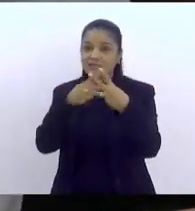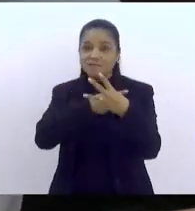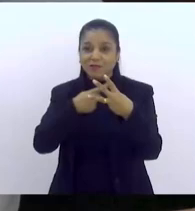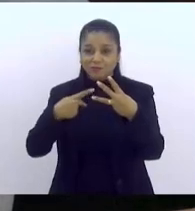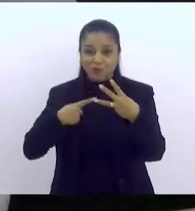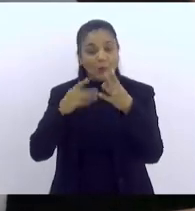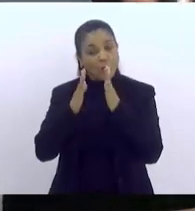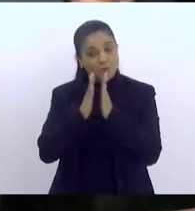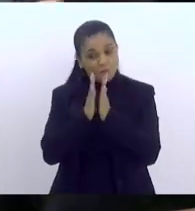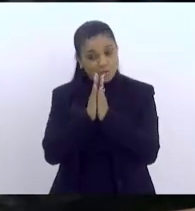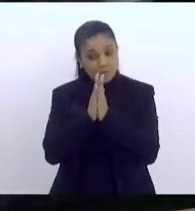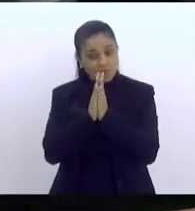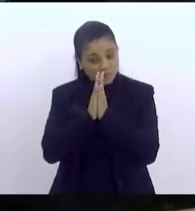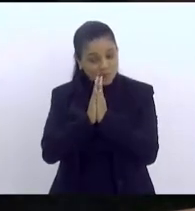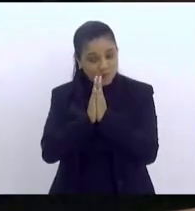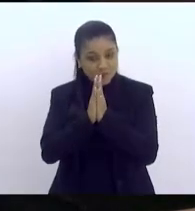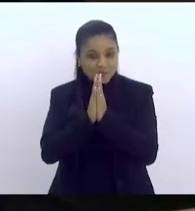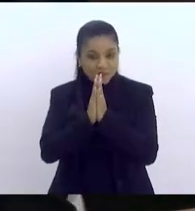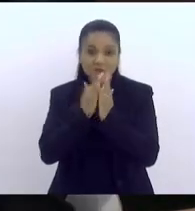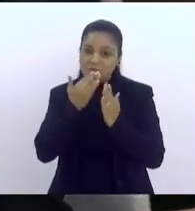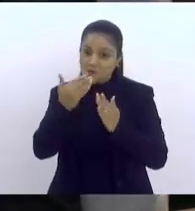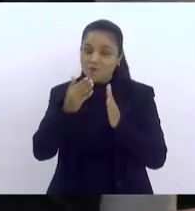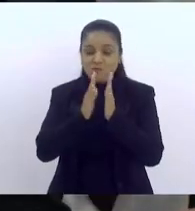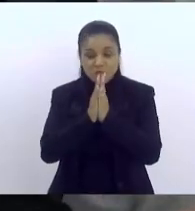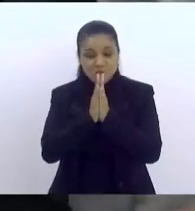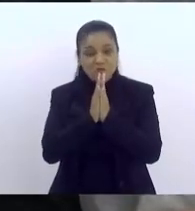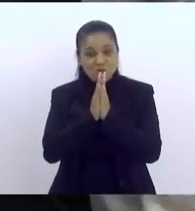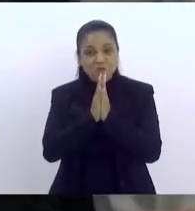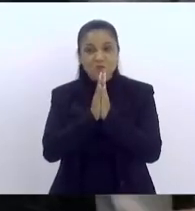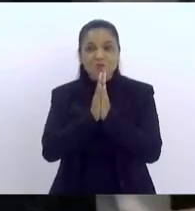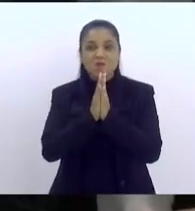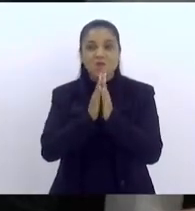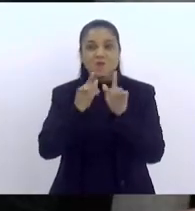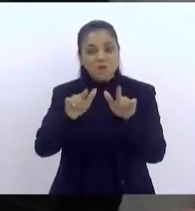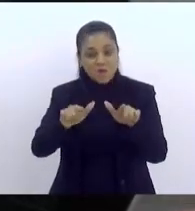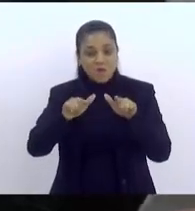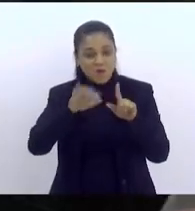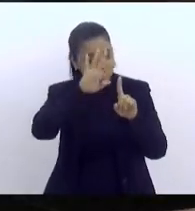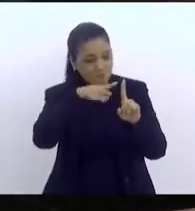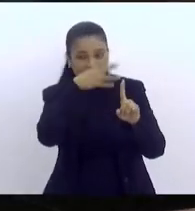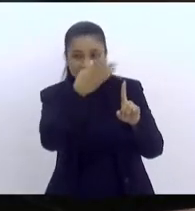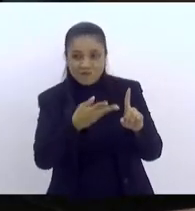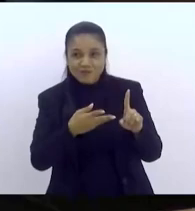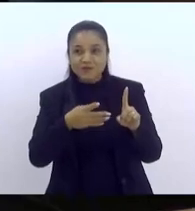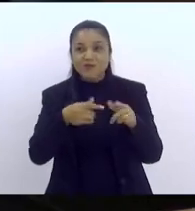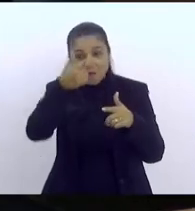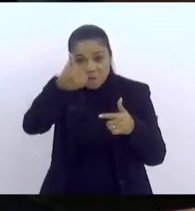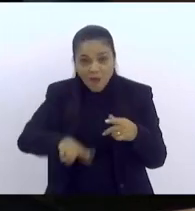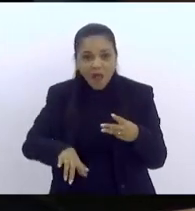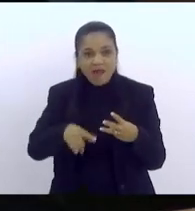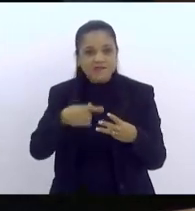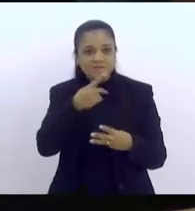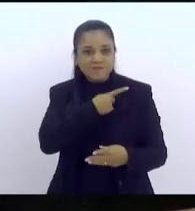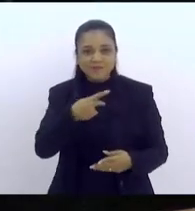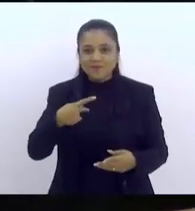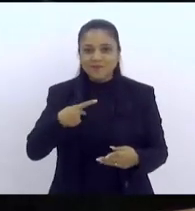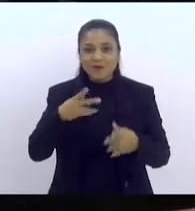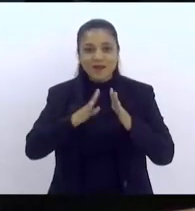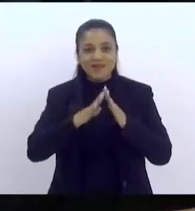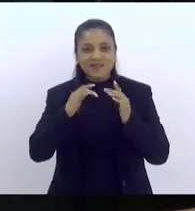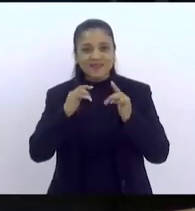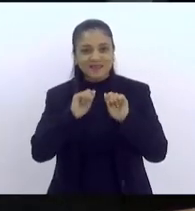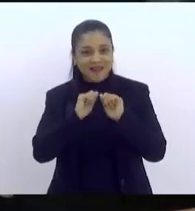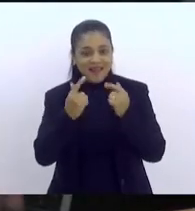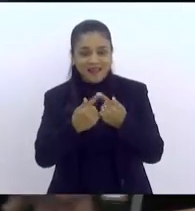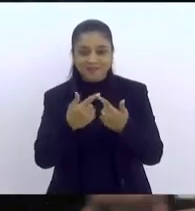Por favor, fica por perto. Vamos fazer uma outra moção. Tem outra? Ai, gente, pelo amor de Deus, eu vou pastor nessa casa. Tá me olhando,